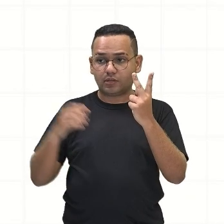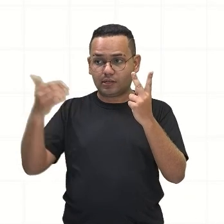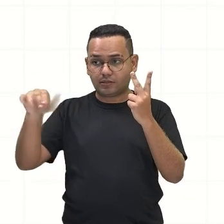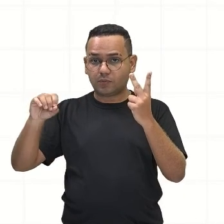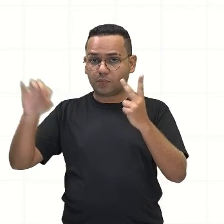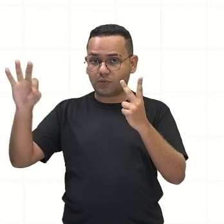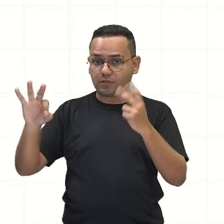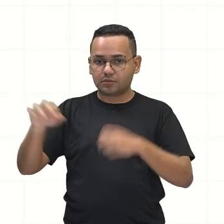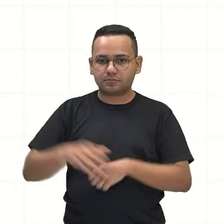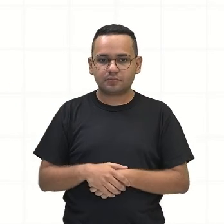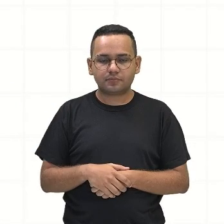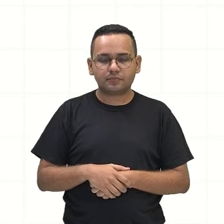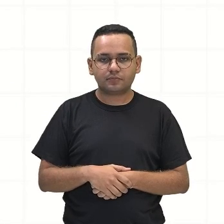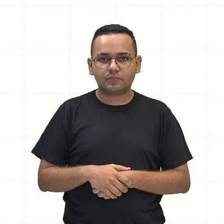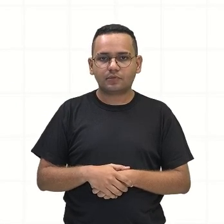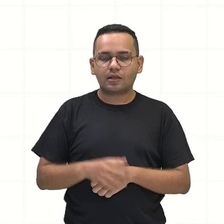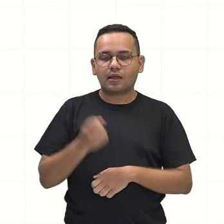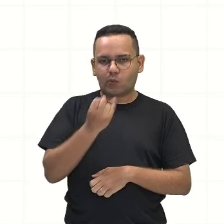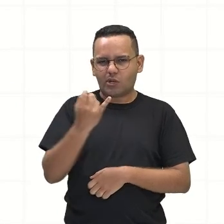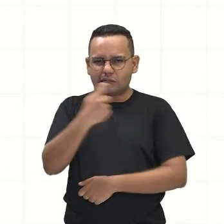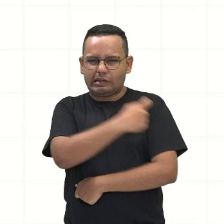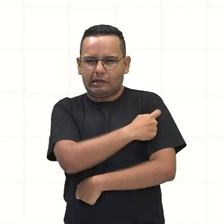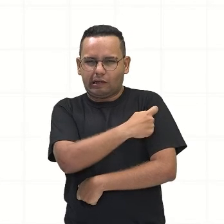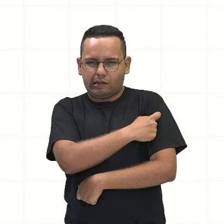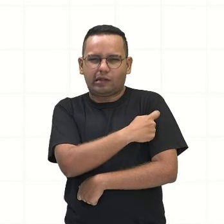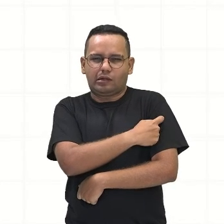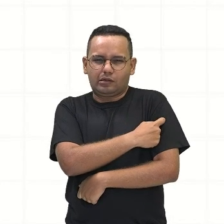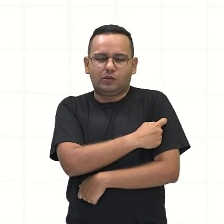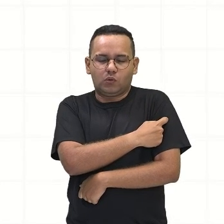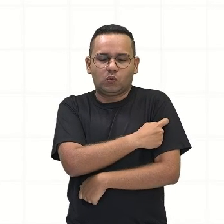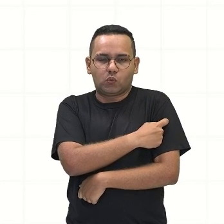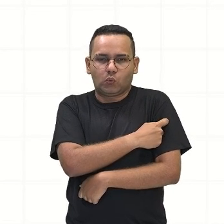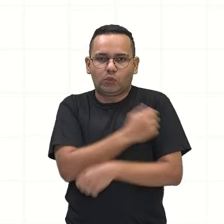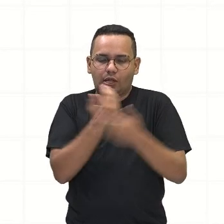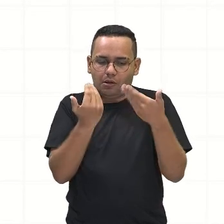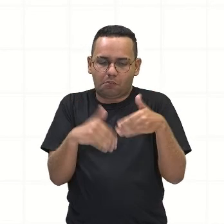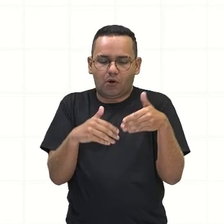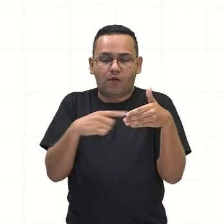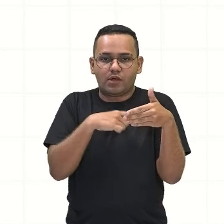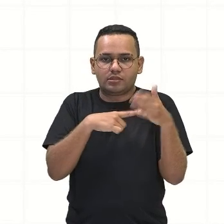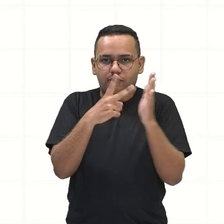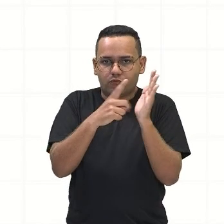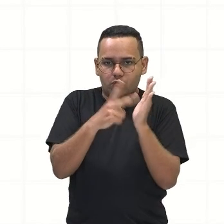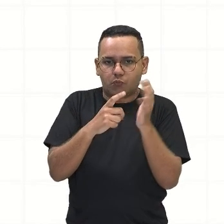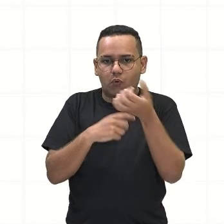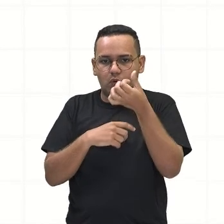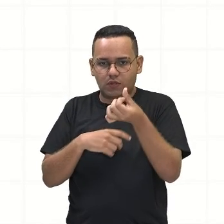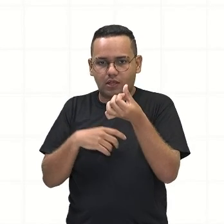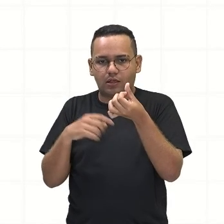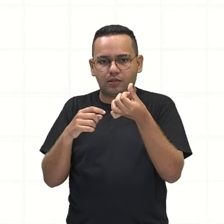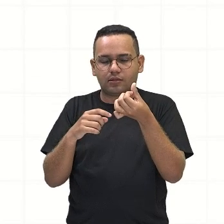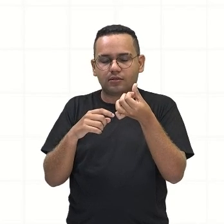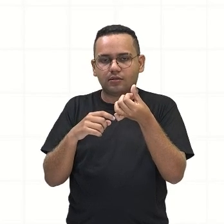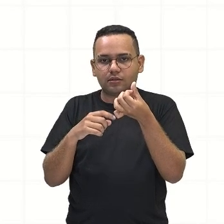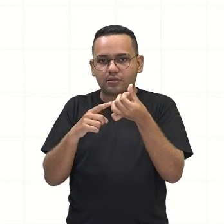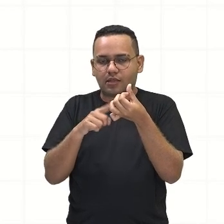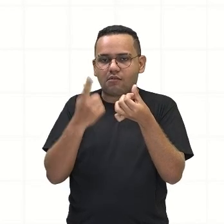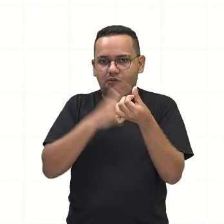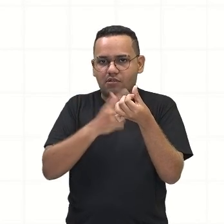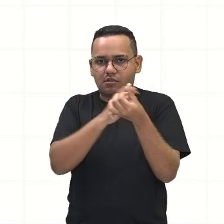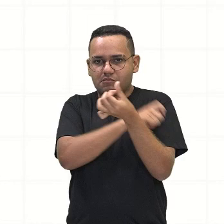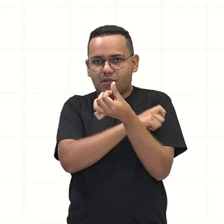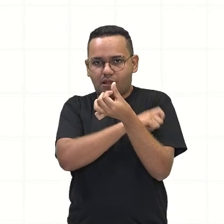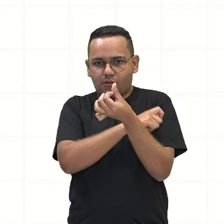6 são quantas vezes maior do que 2? 3 vezes, né? Vejam aqui, ó,